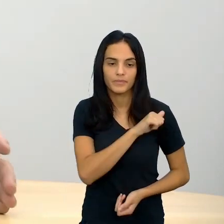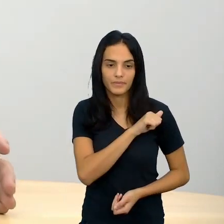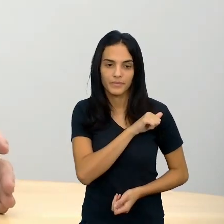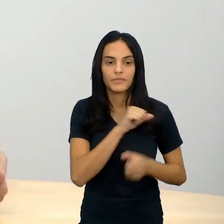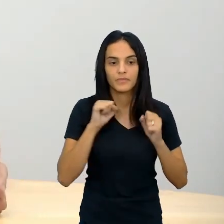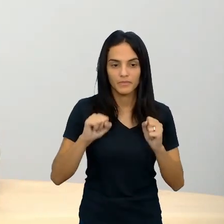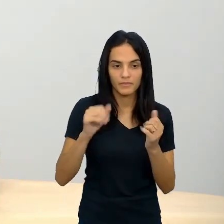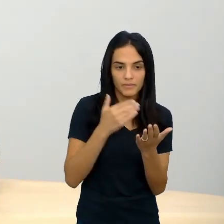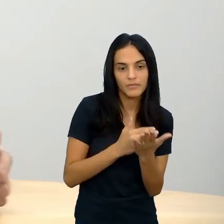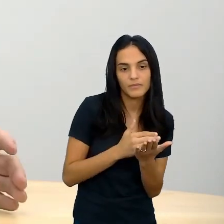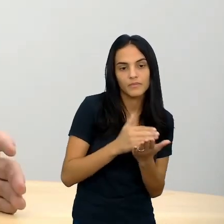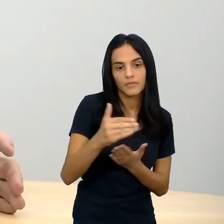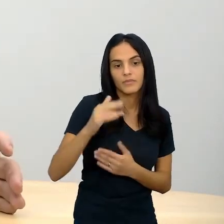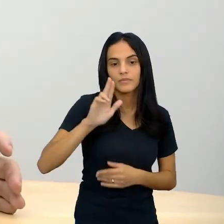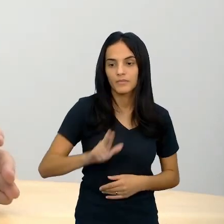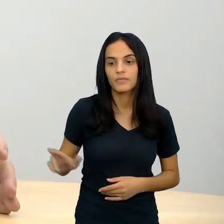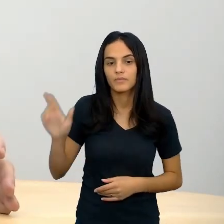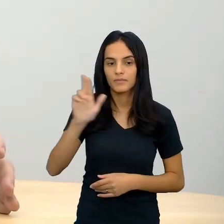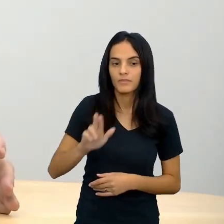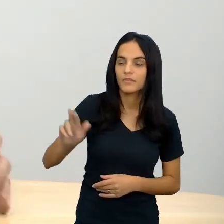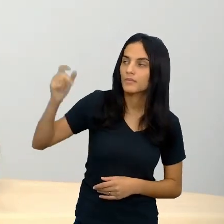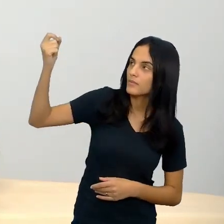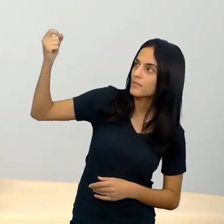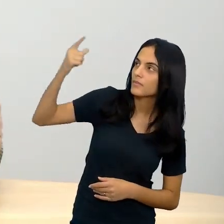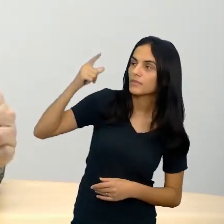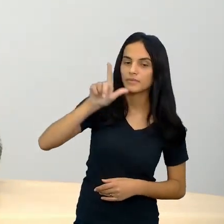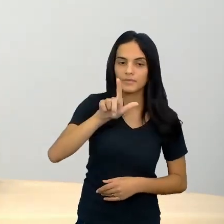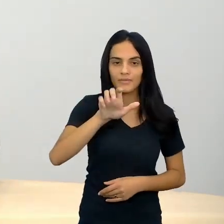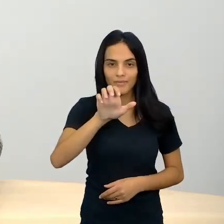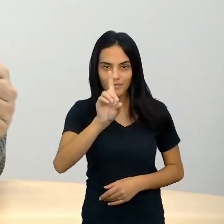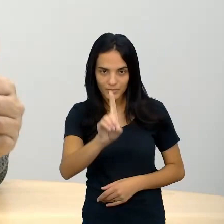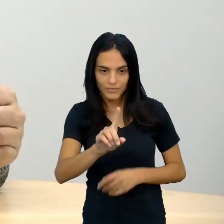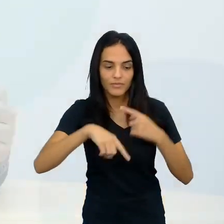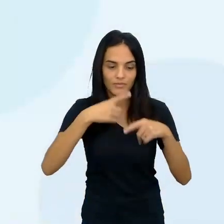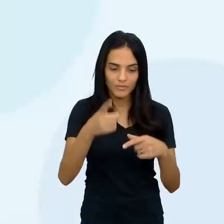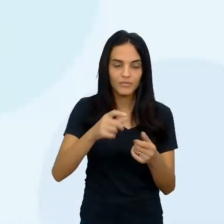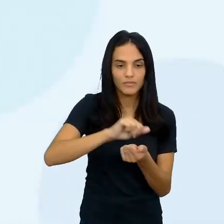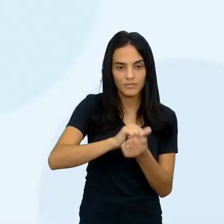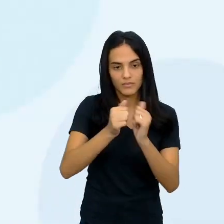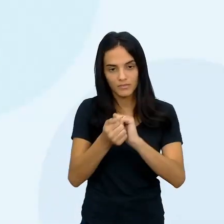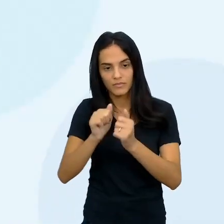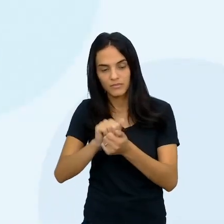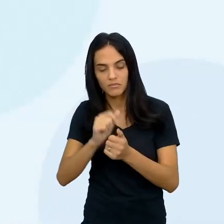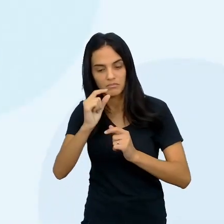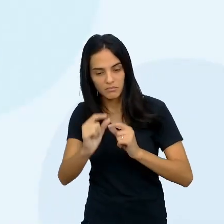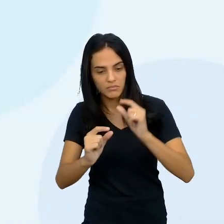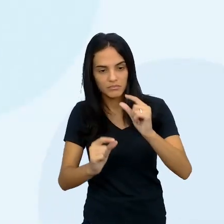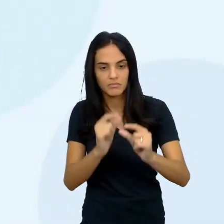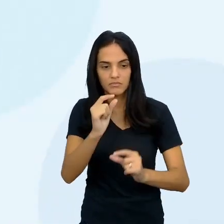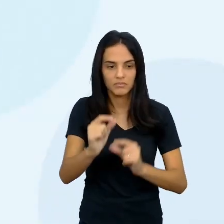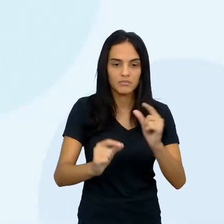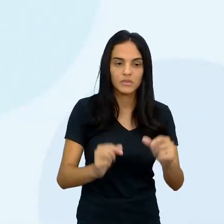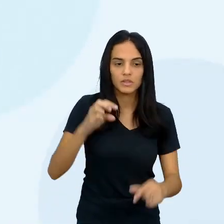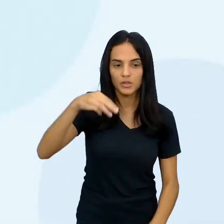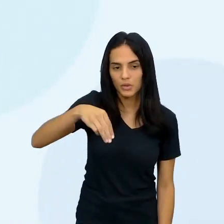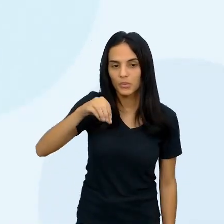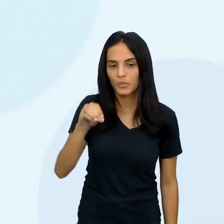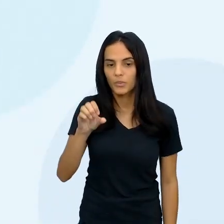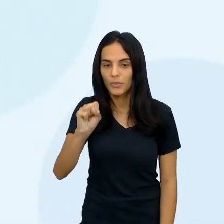podem, inicialmente, utilizar lâmpadas de LED e depois eles vão substituindo aos poucos por a lâmpada de Moser,